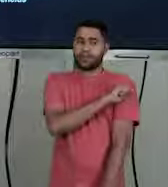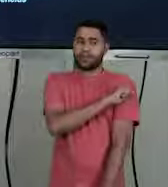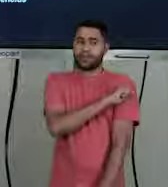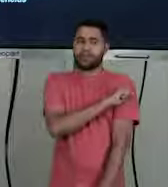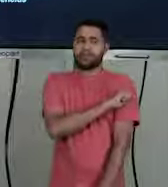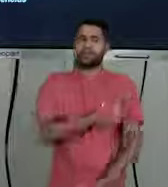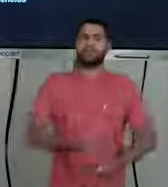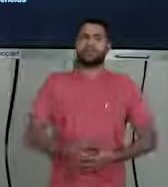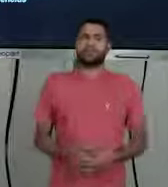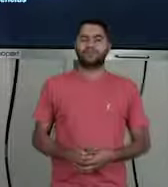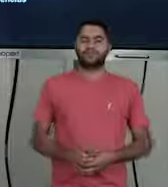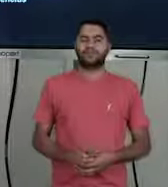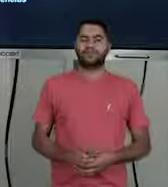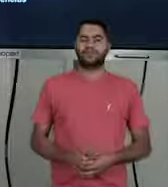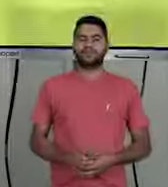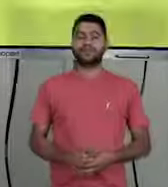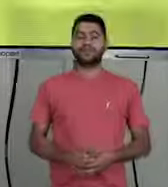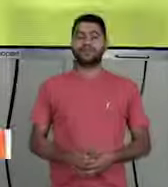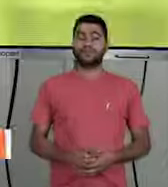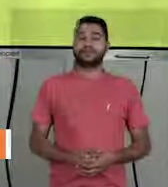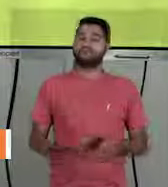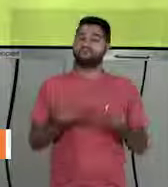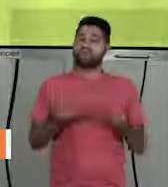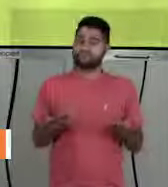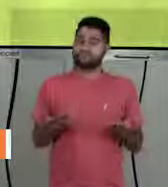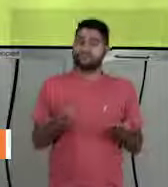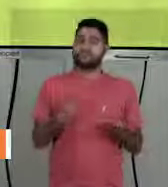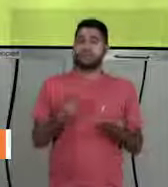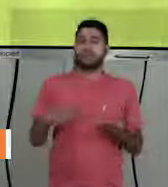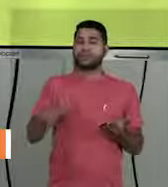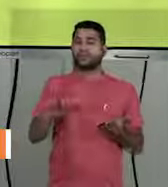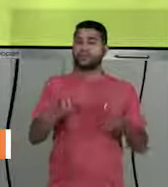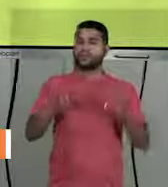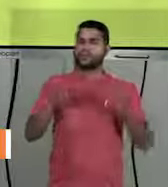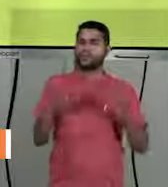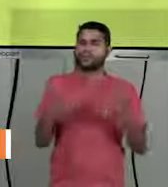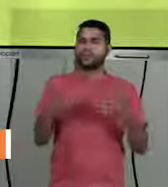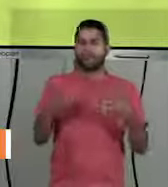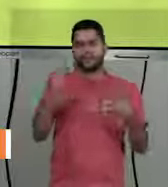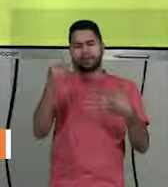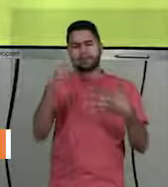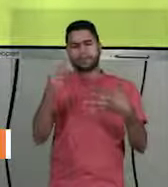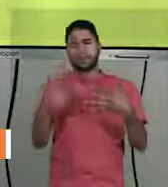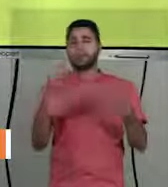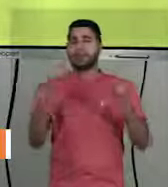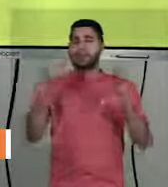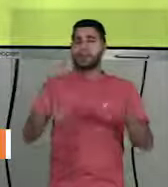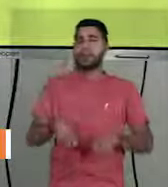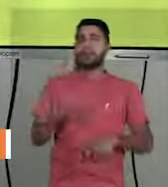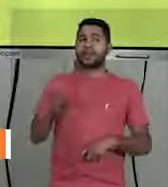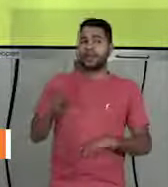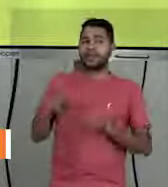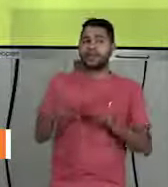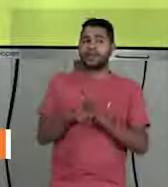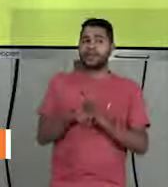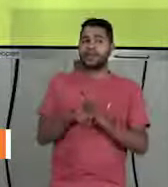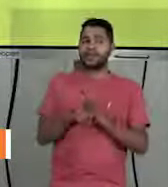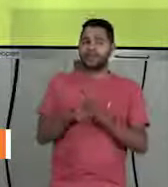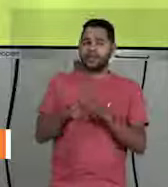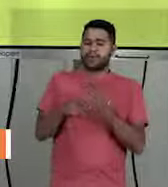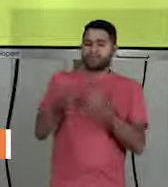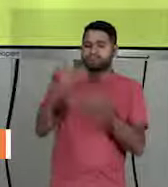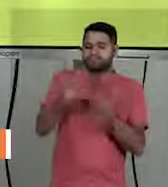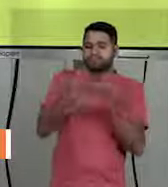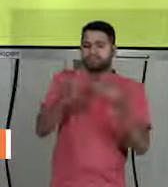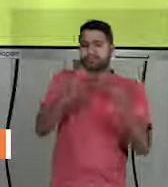do ensino fundamental. Bom, para isso nós iremos trabalhar a seguinte habilidade, que é a de construir circuitos